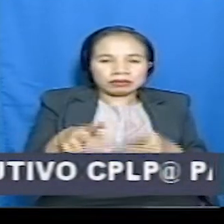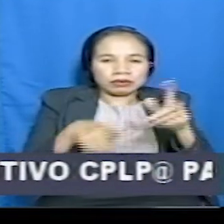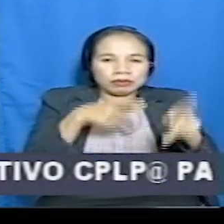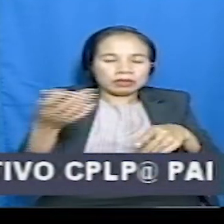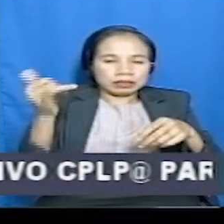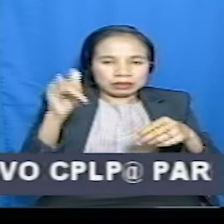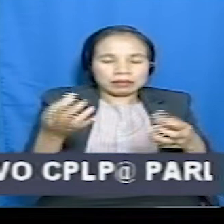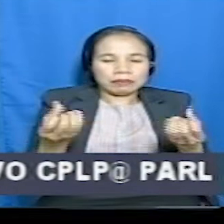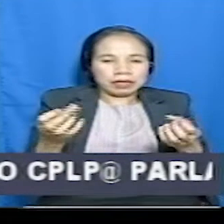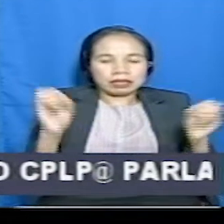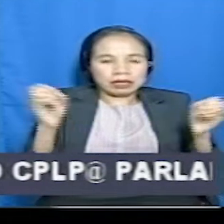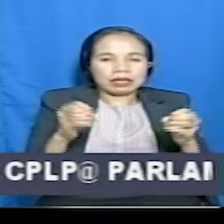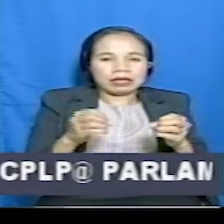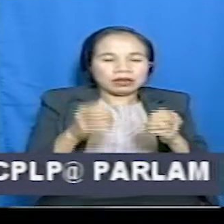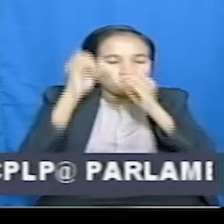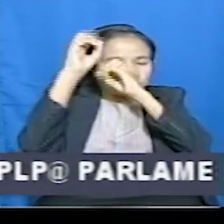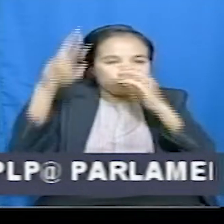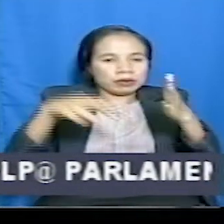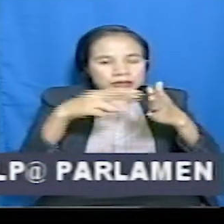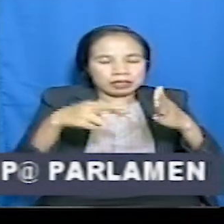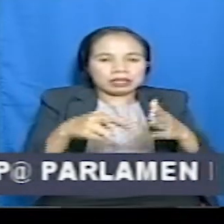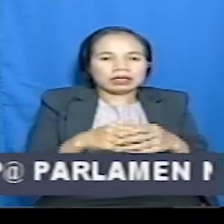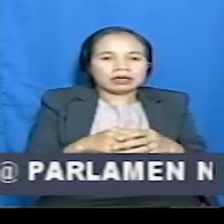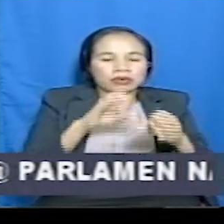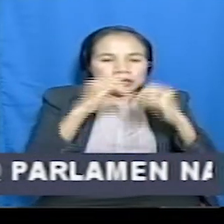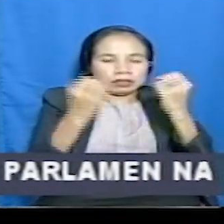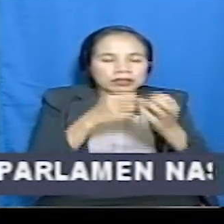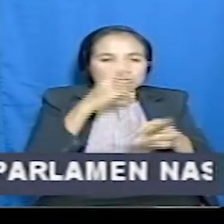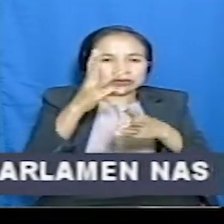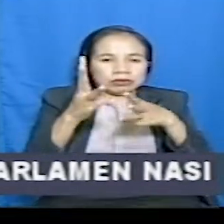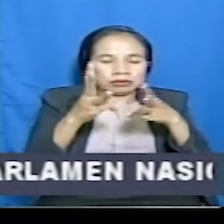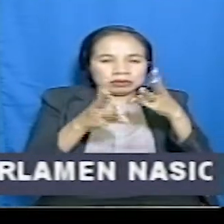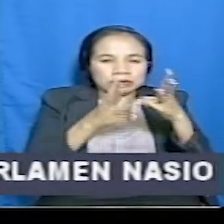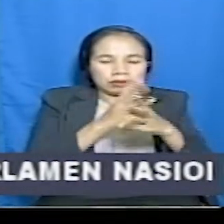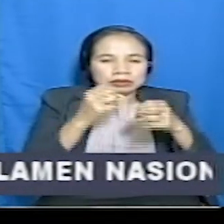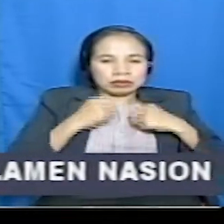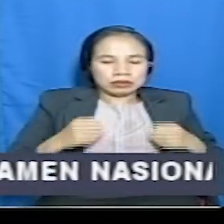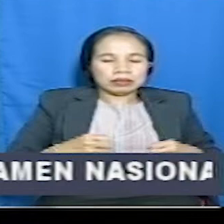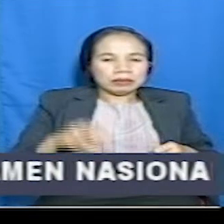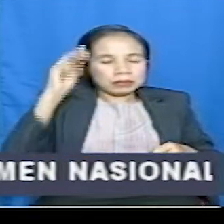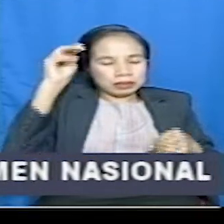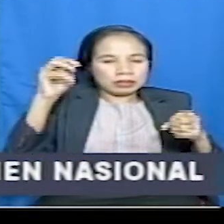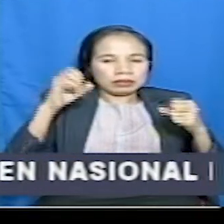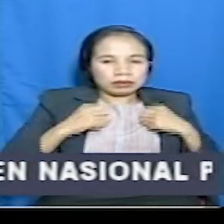komunidade sira barak la cumpri regras protocolo, Organização Saúde Mundial, no Ministério Saúde, no la iha